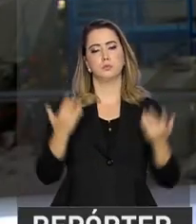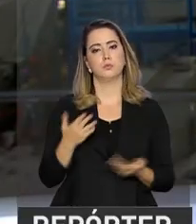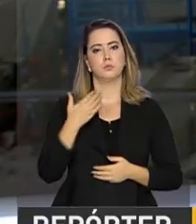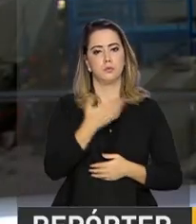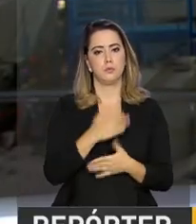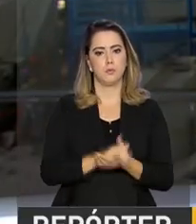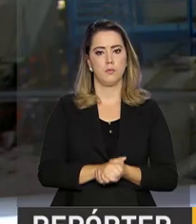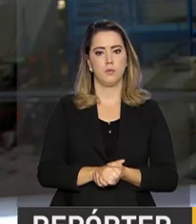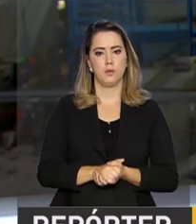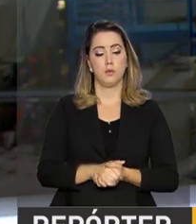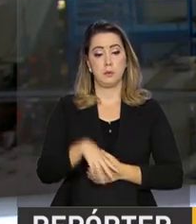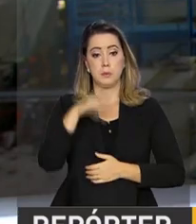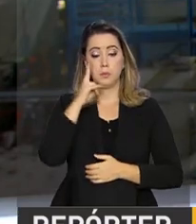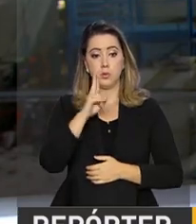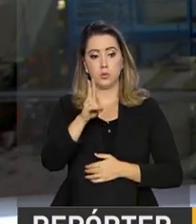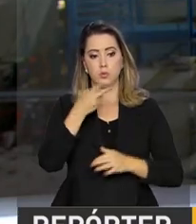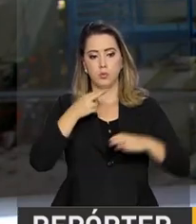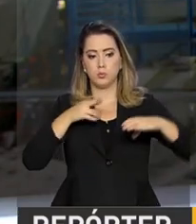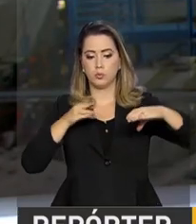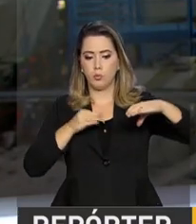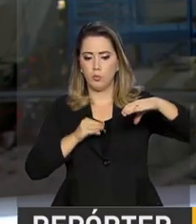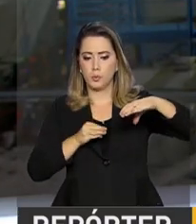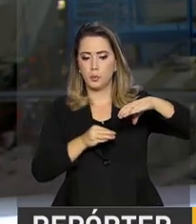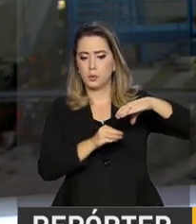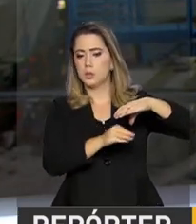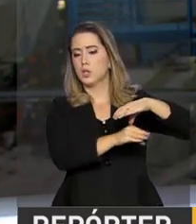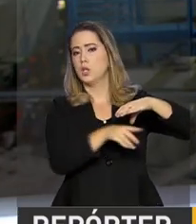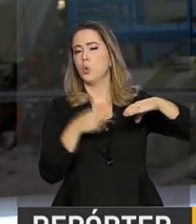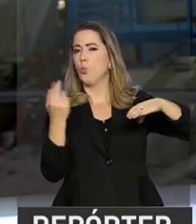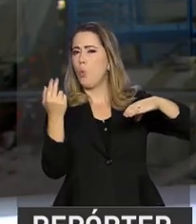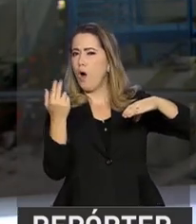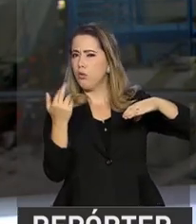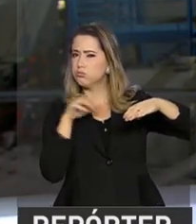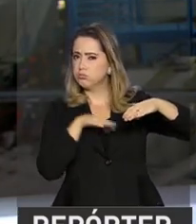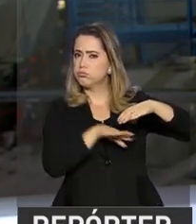faça tomografias de células, por exemplo,